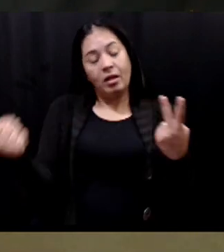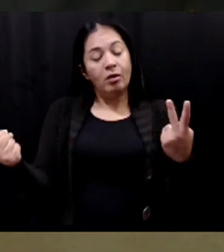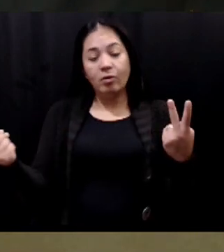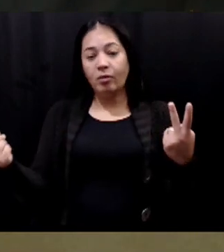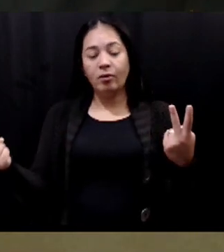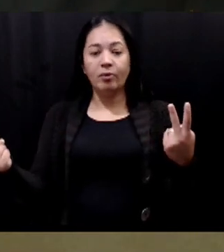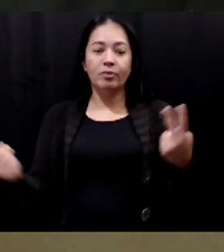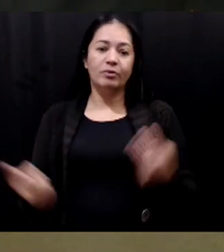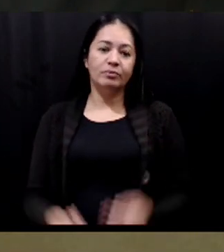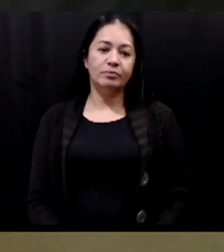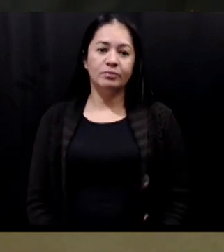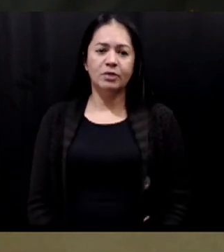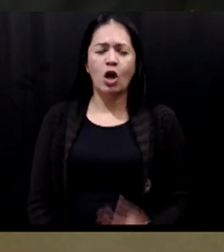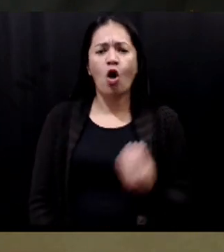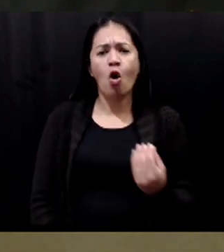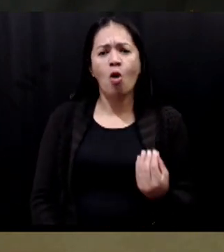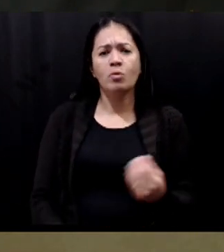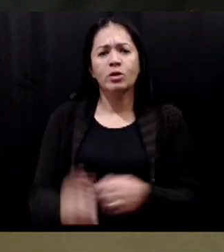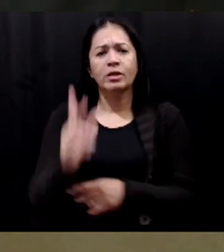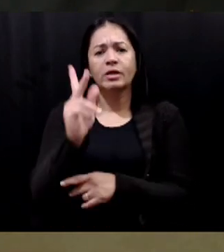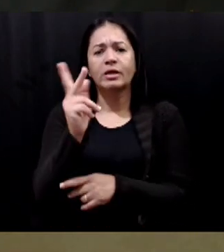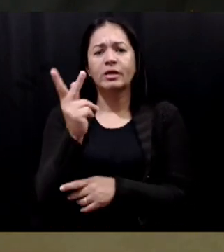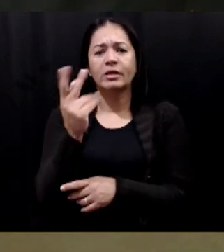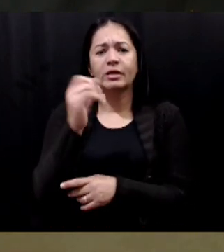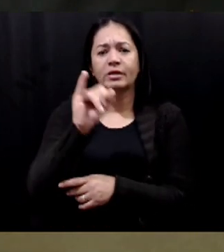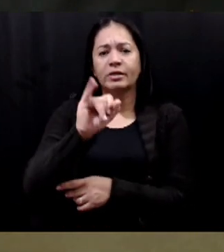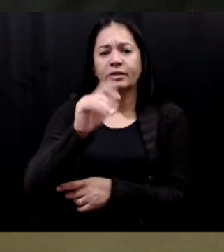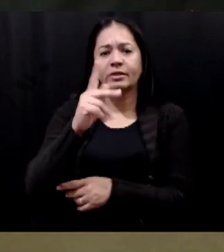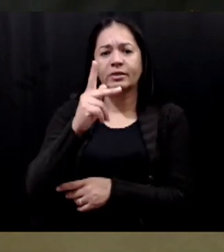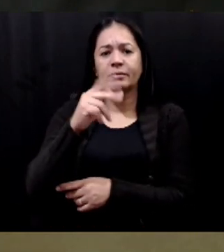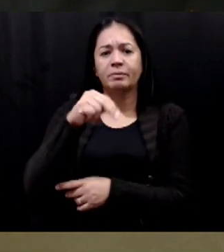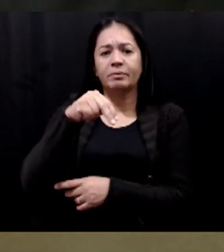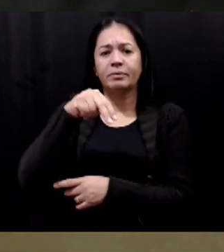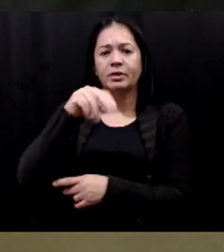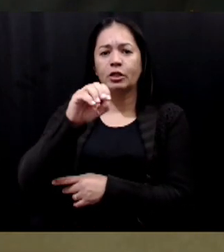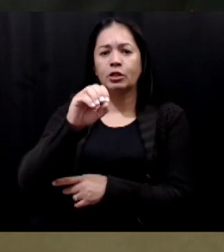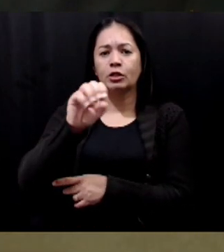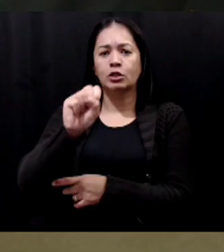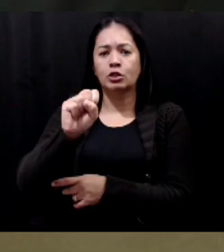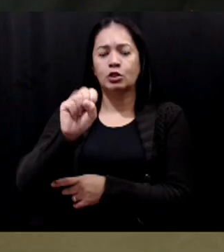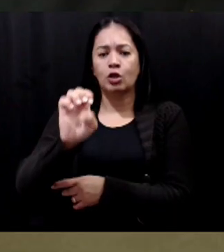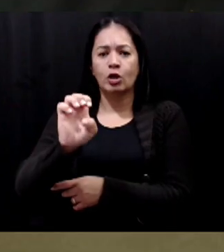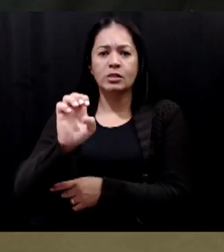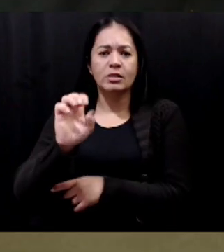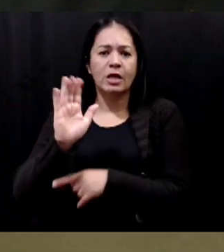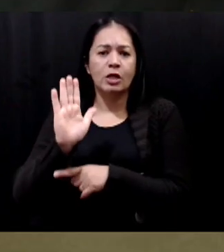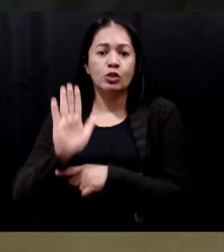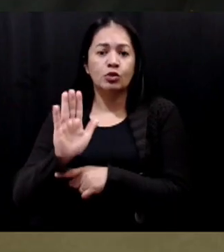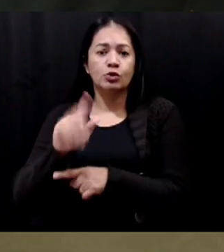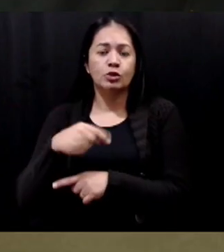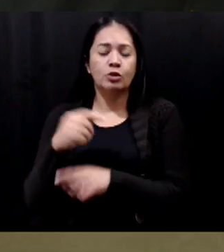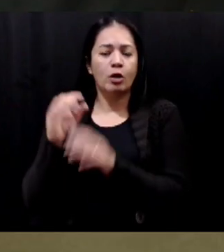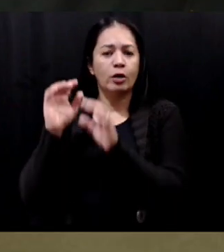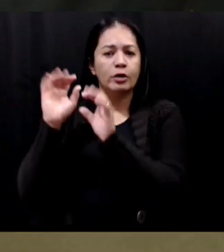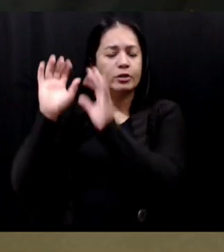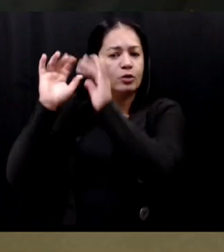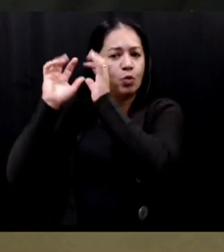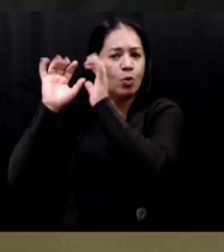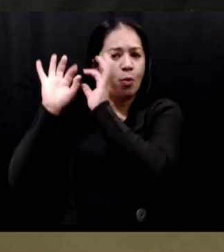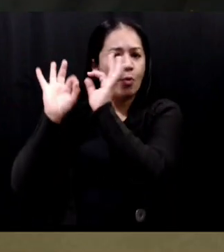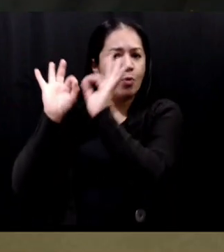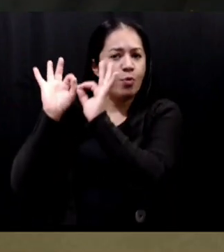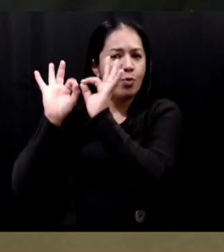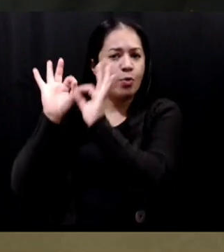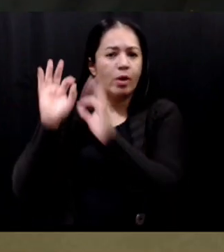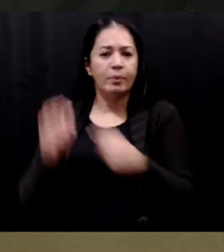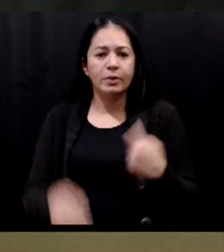hipnose pode ajudar a gente a reprogramar o nosso cérebro, né, para que a gente